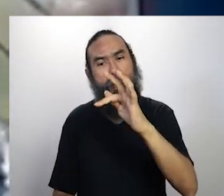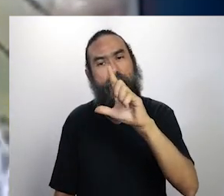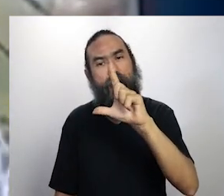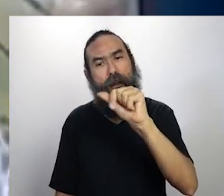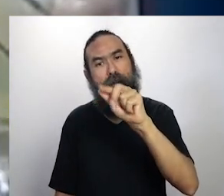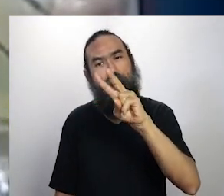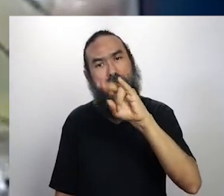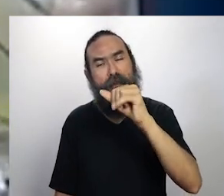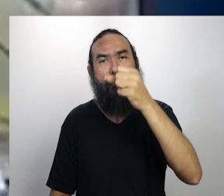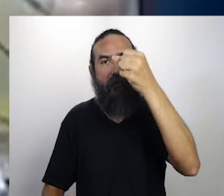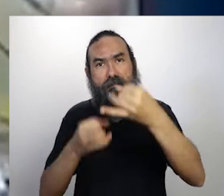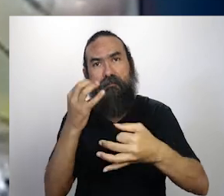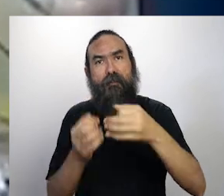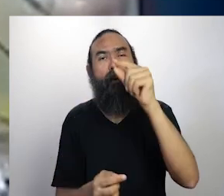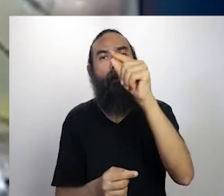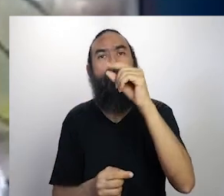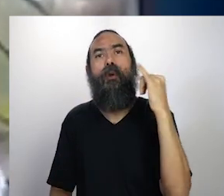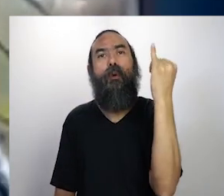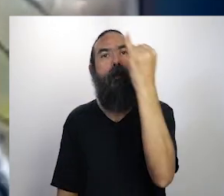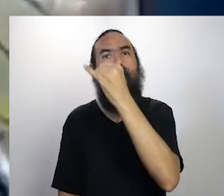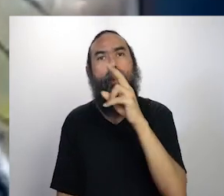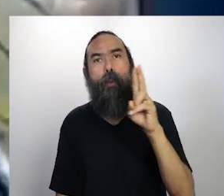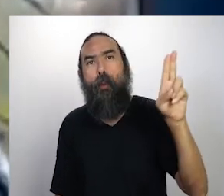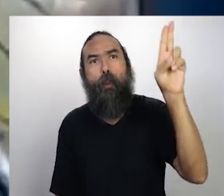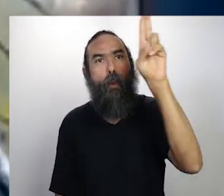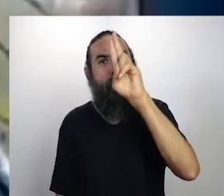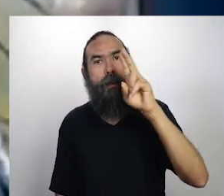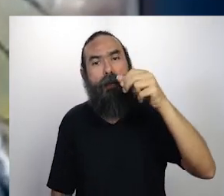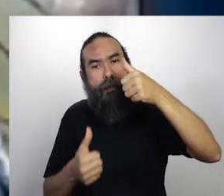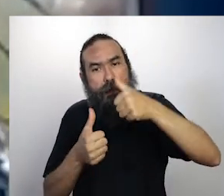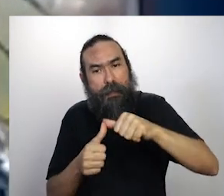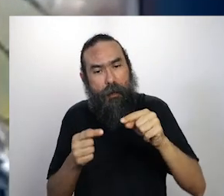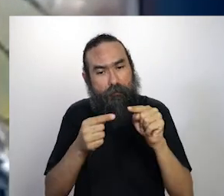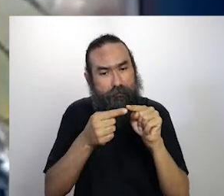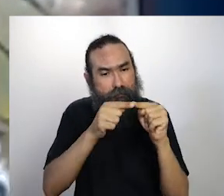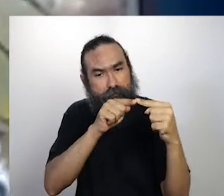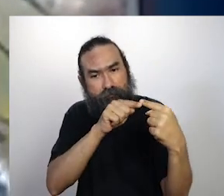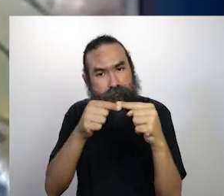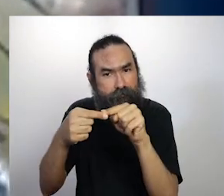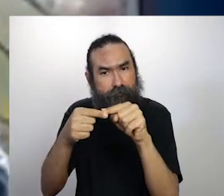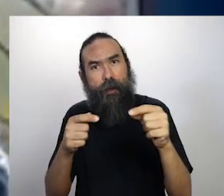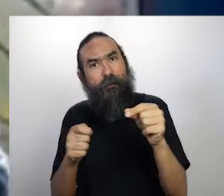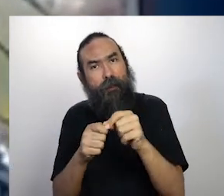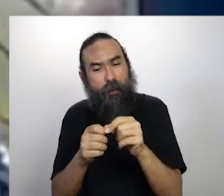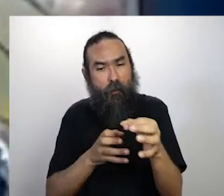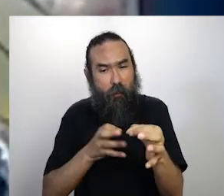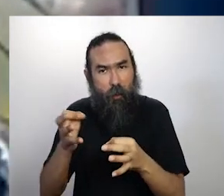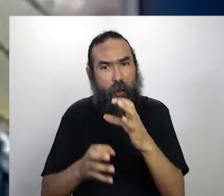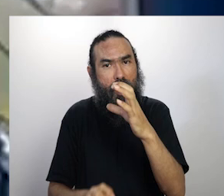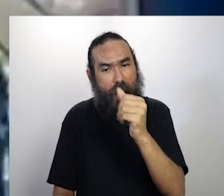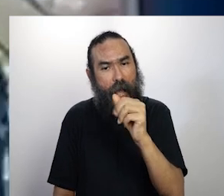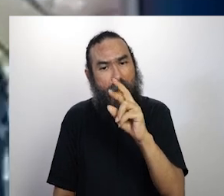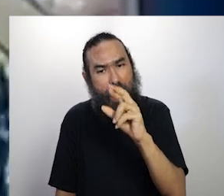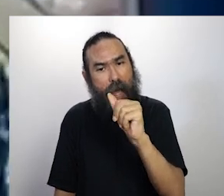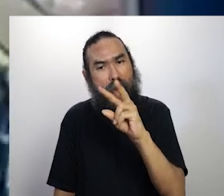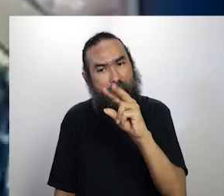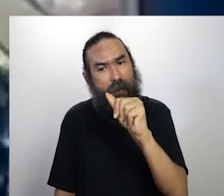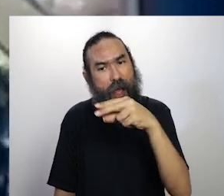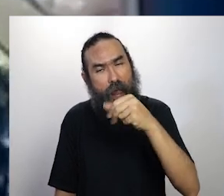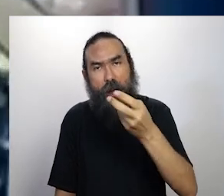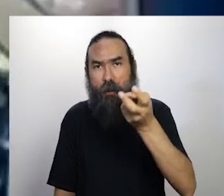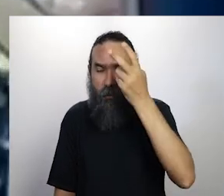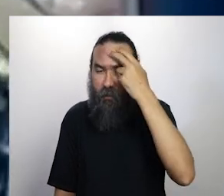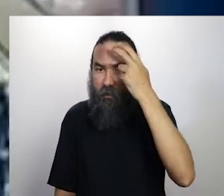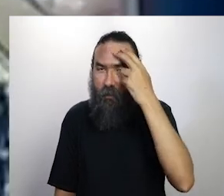essa articulação que vocês estão fazendo das universidades e essa caravana, e propondo